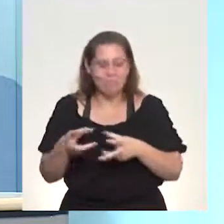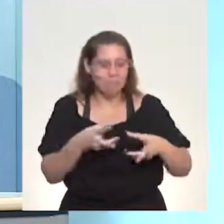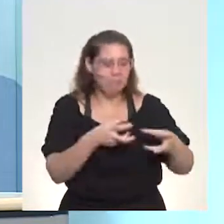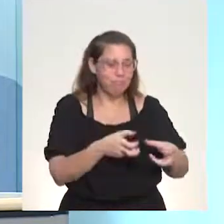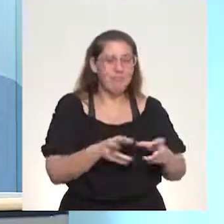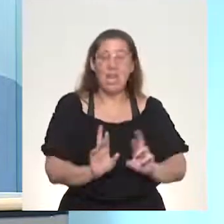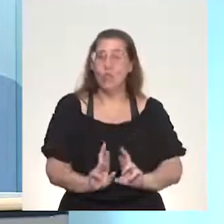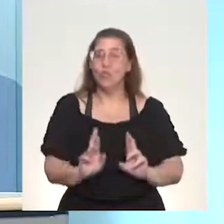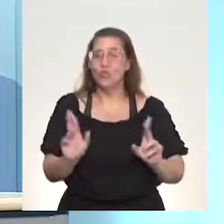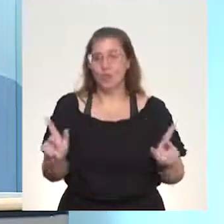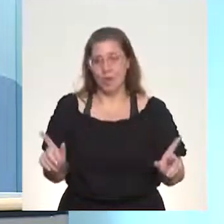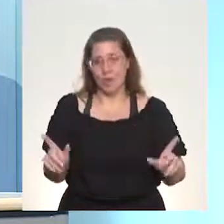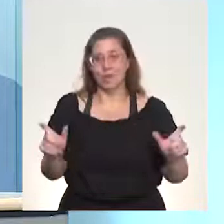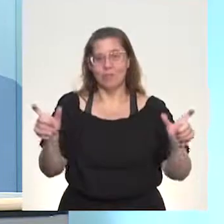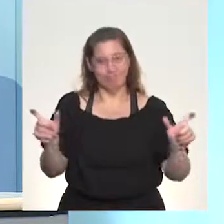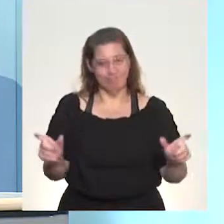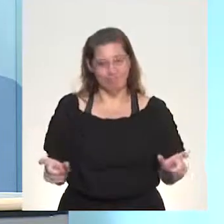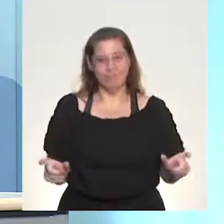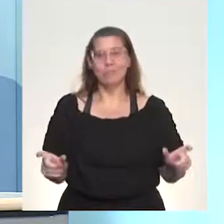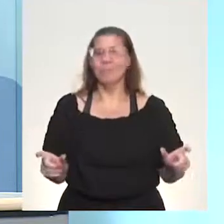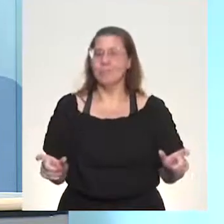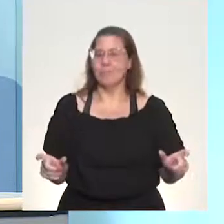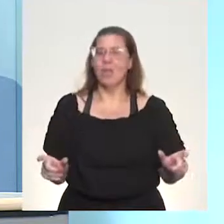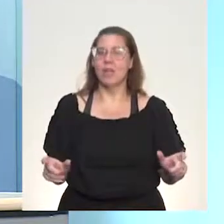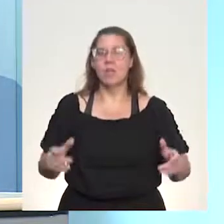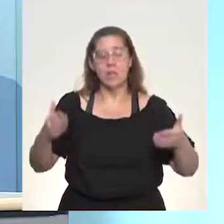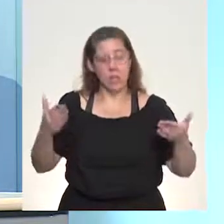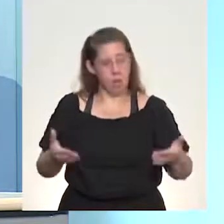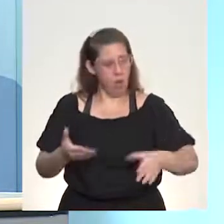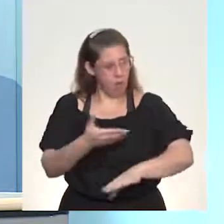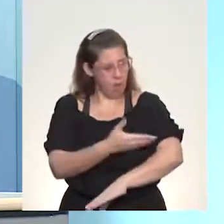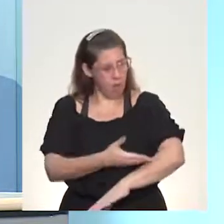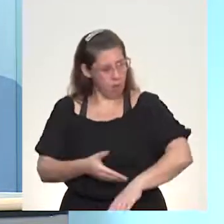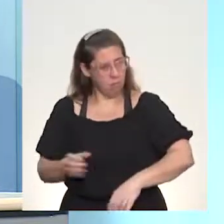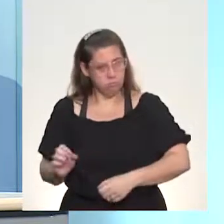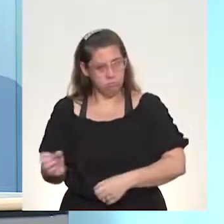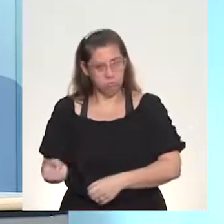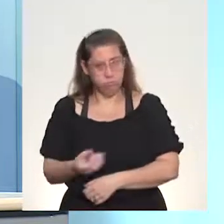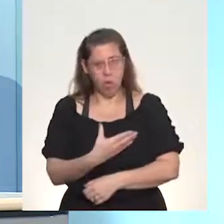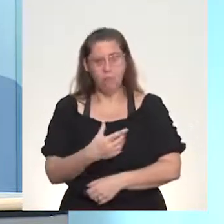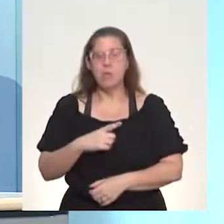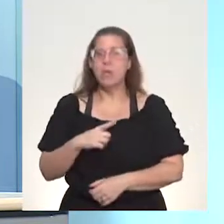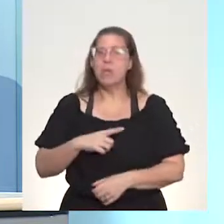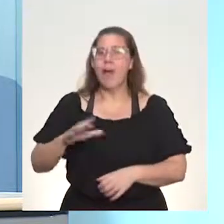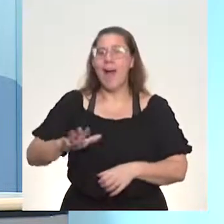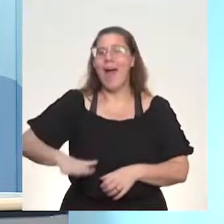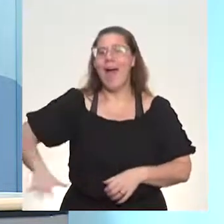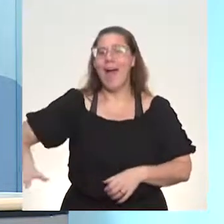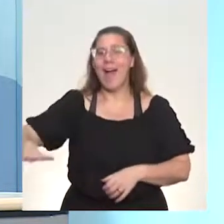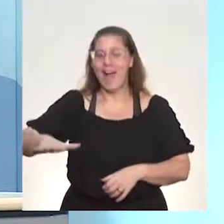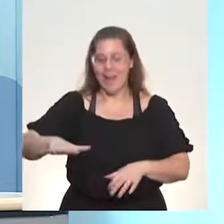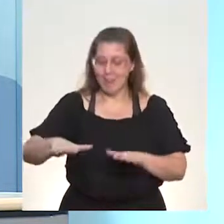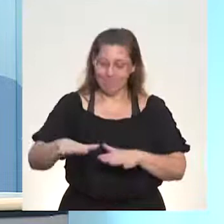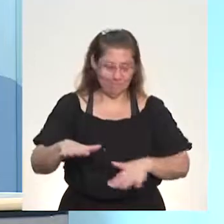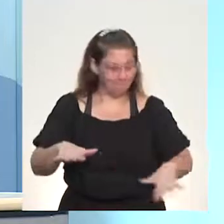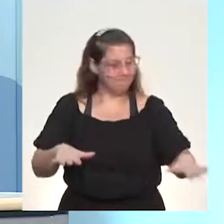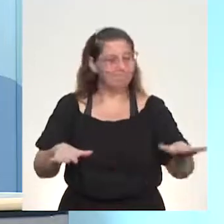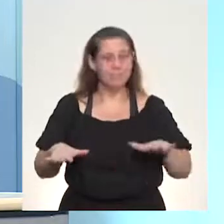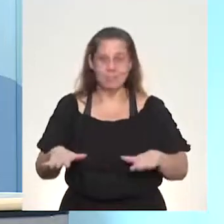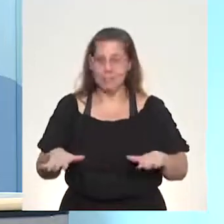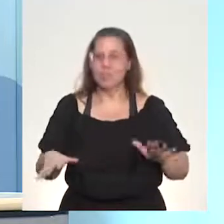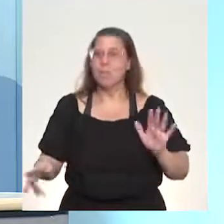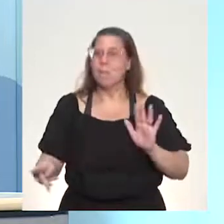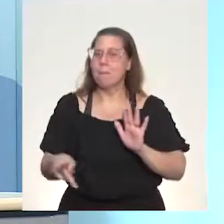que o outro trata, né? E mais contemporaneamente ainda a gente vê que são campos com a sua própria matéria, né? Com o seu